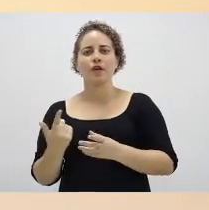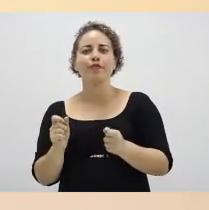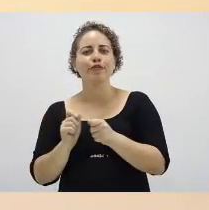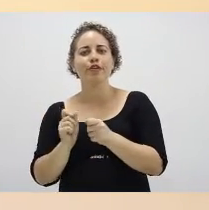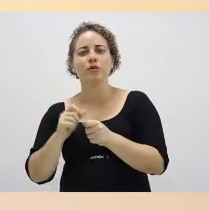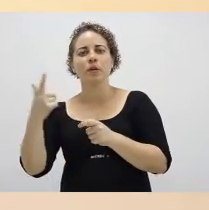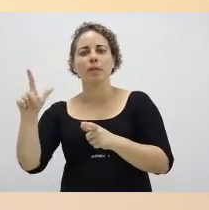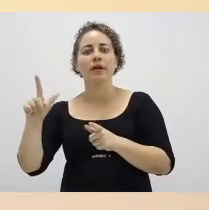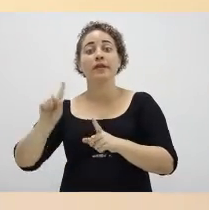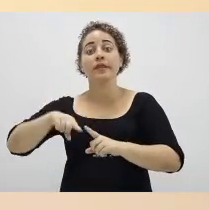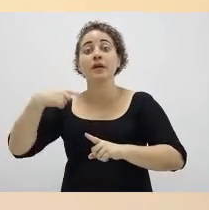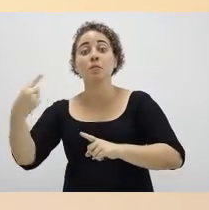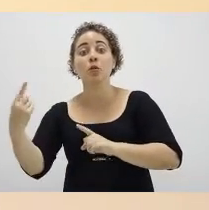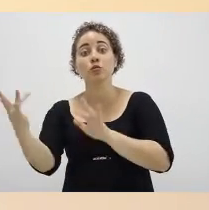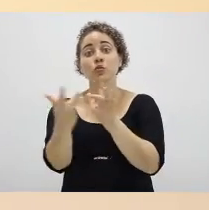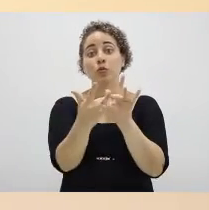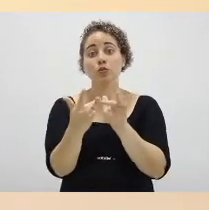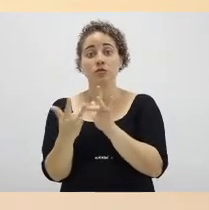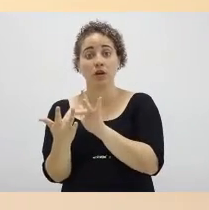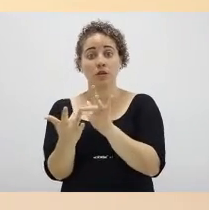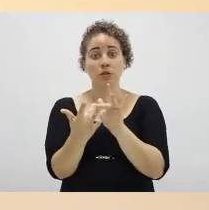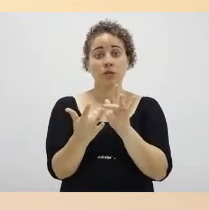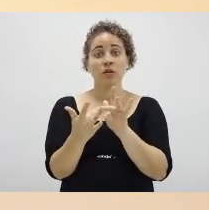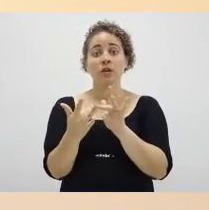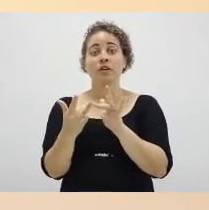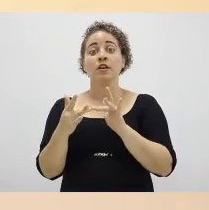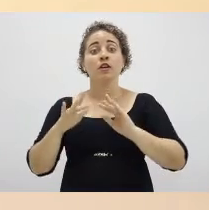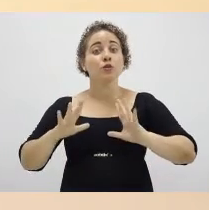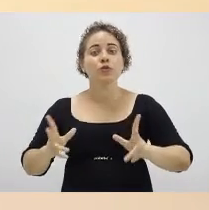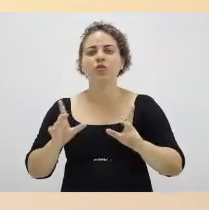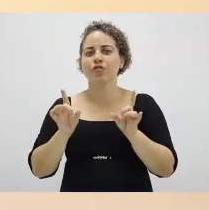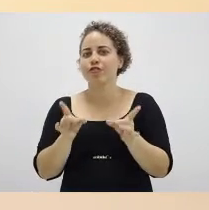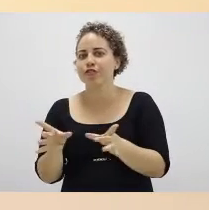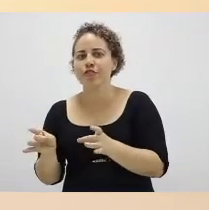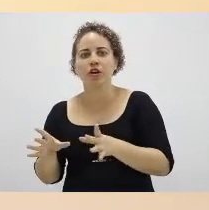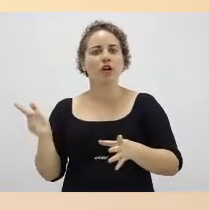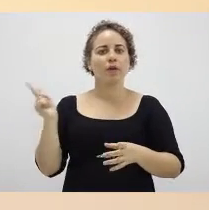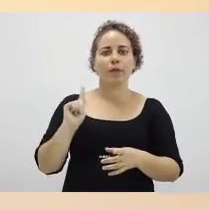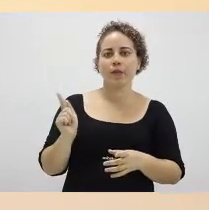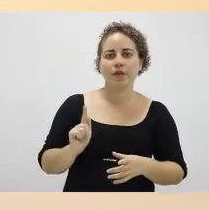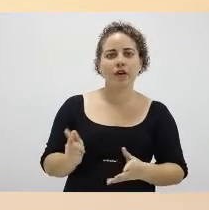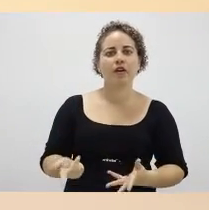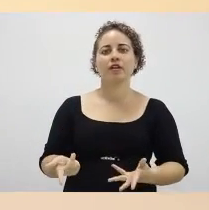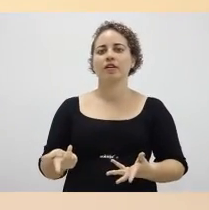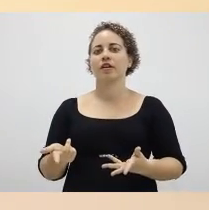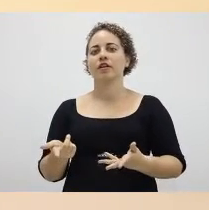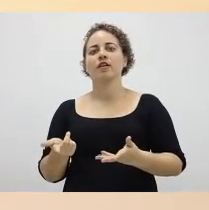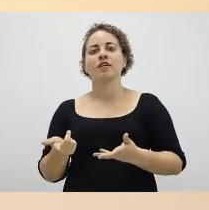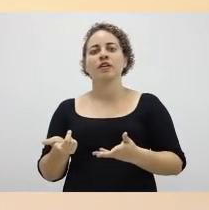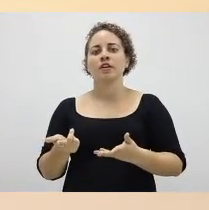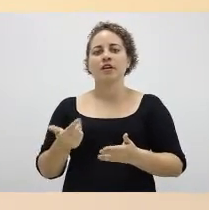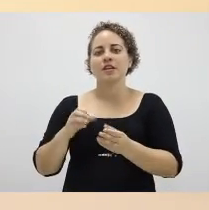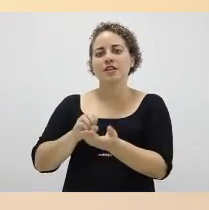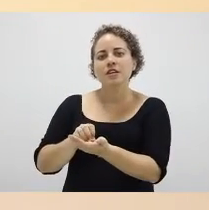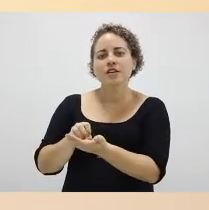feito em outro momento, de forma que toda a venda de refrigerante, todo refrigerante que